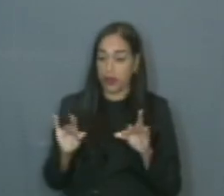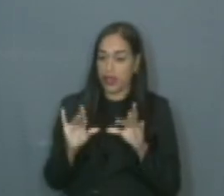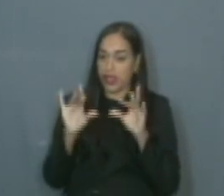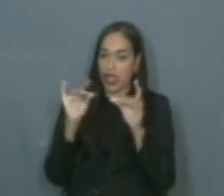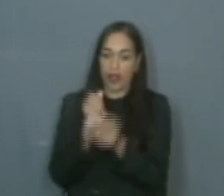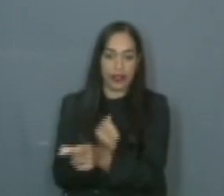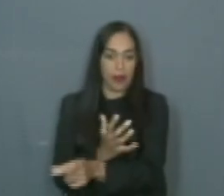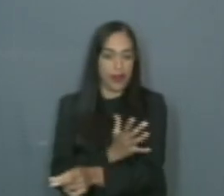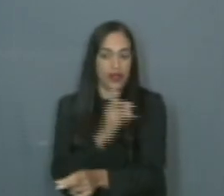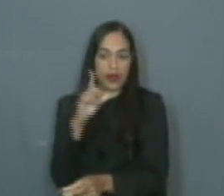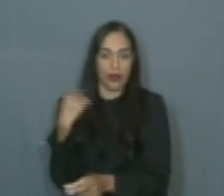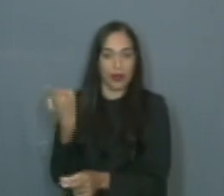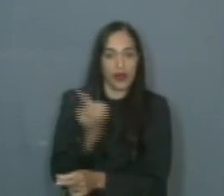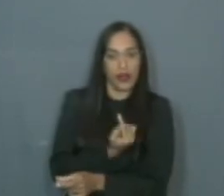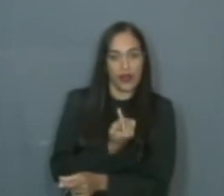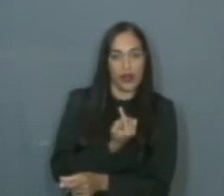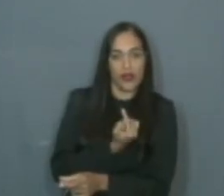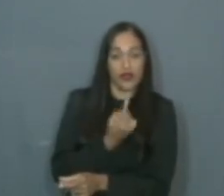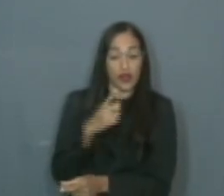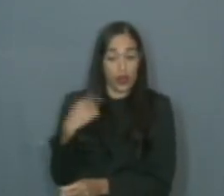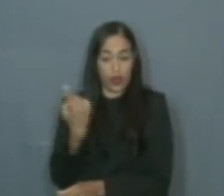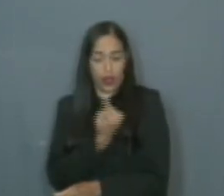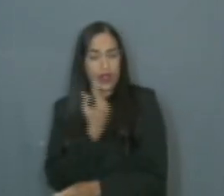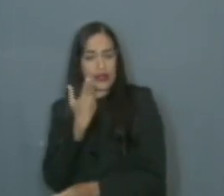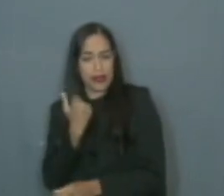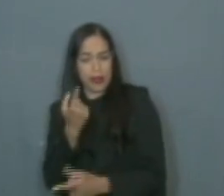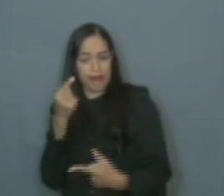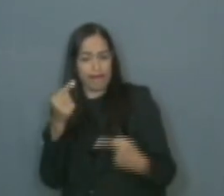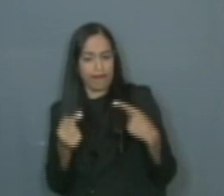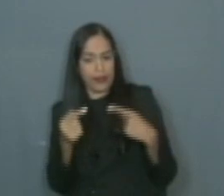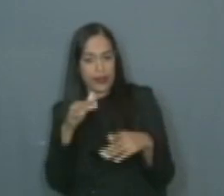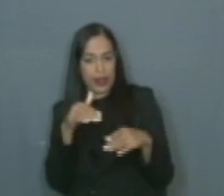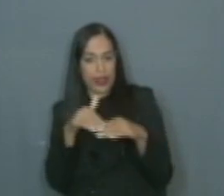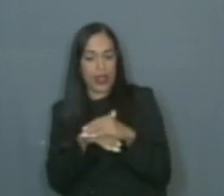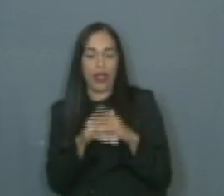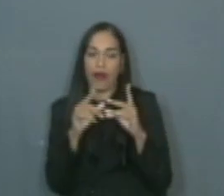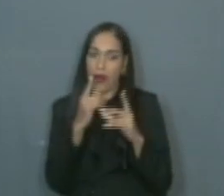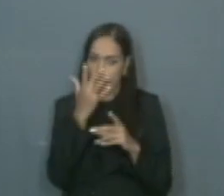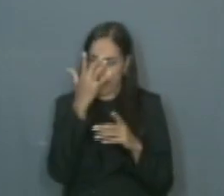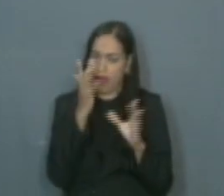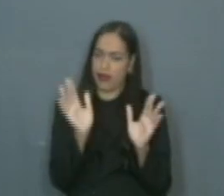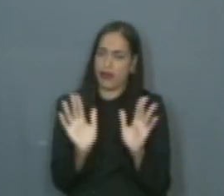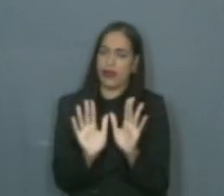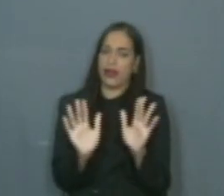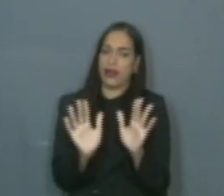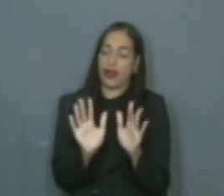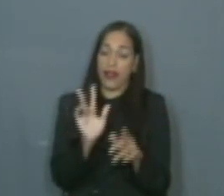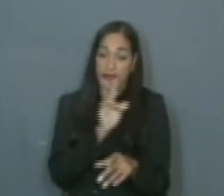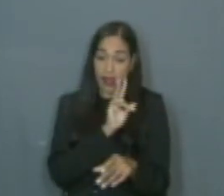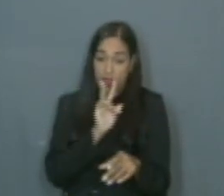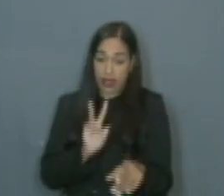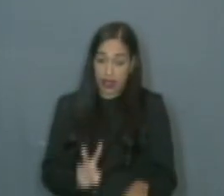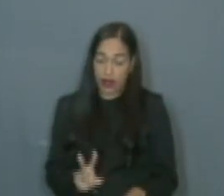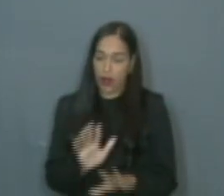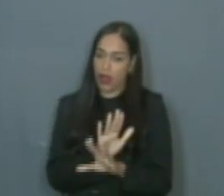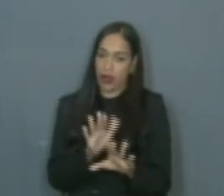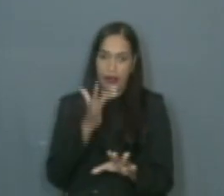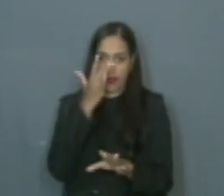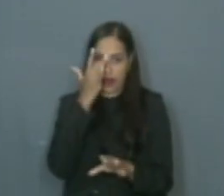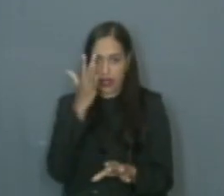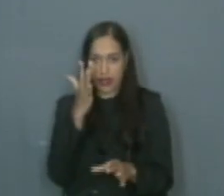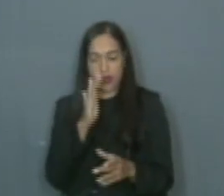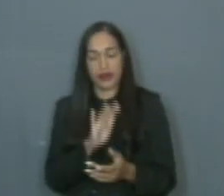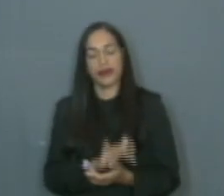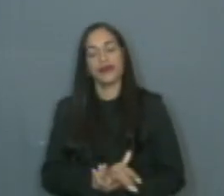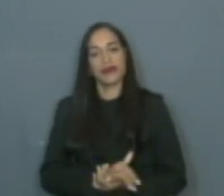emoção para todos nós que sabemos que disputar uma eleição não é fácil. Disputar uma eleição de vereador não é fácil. É